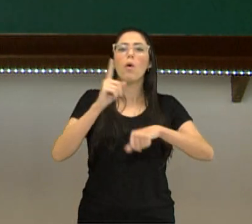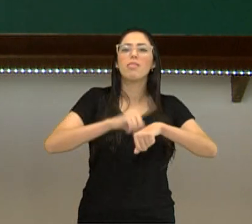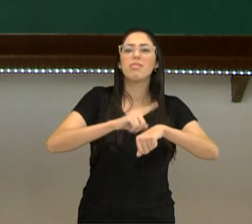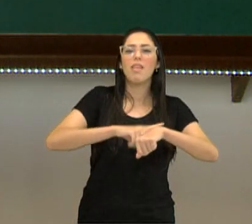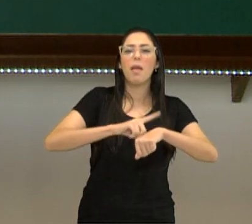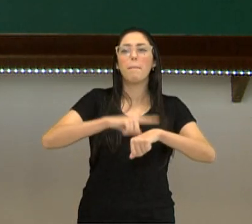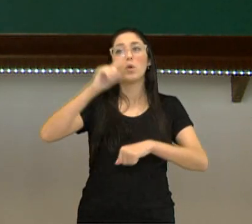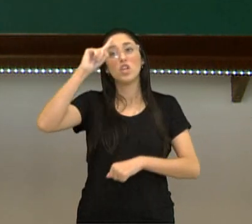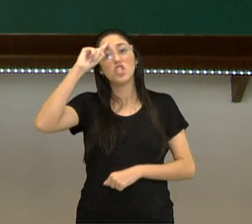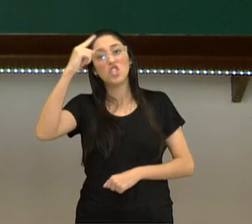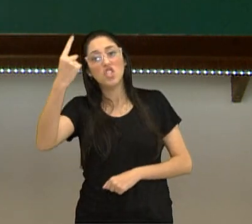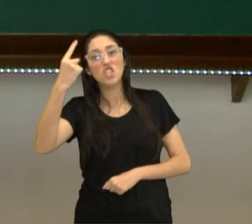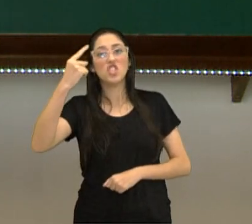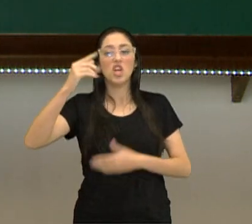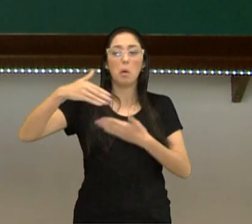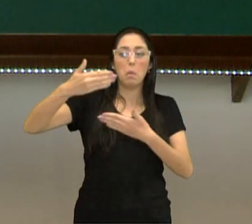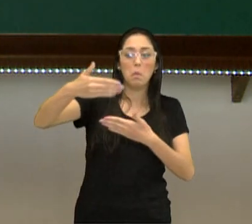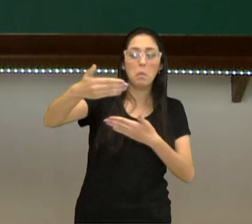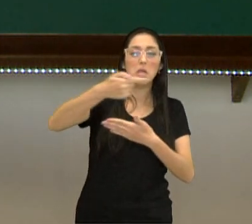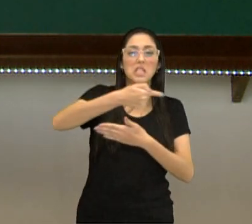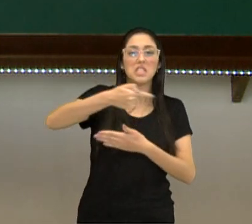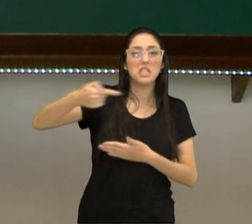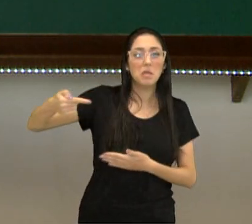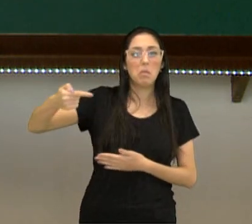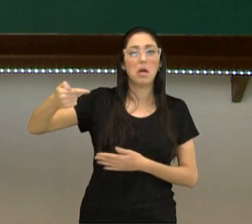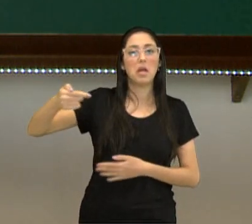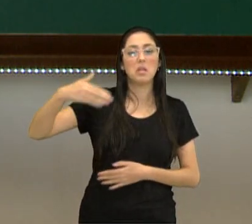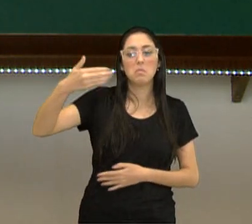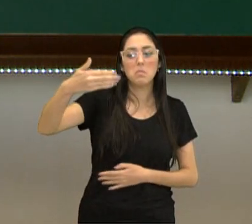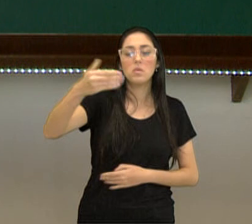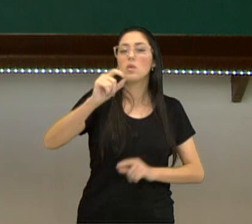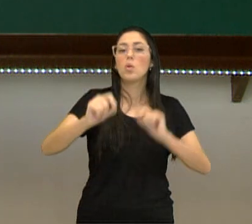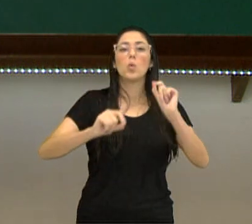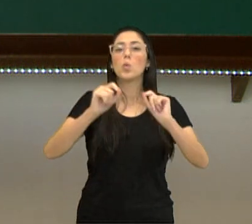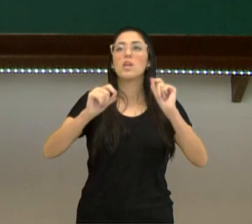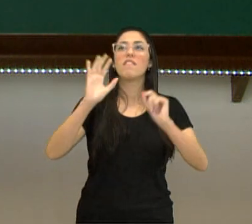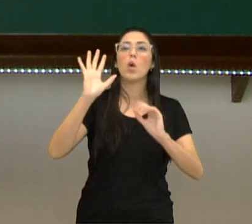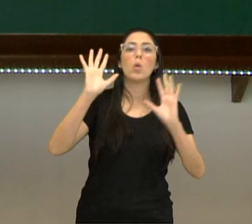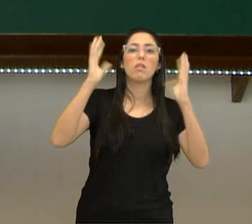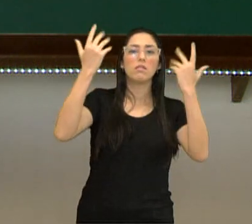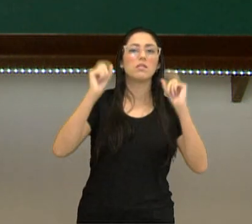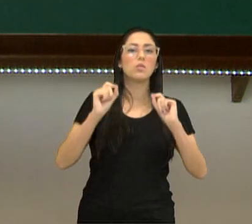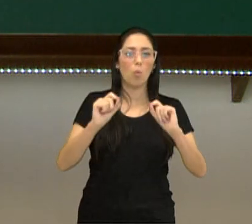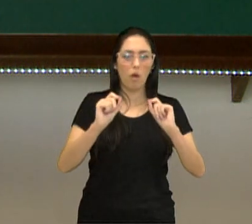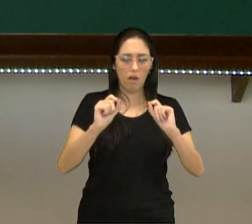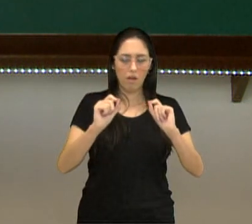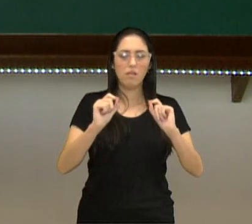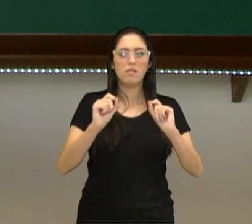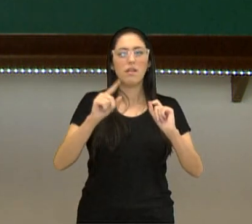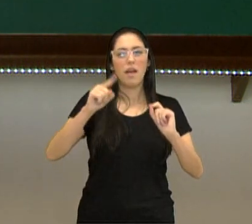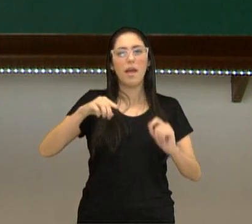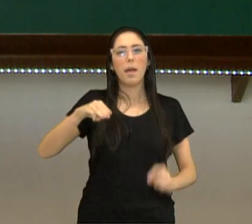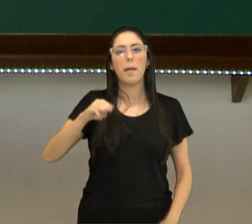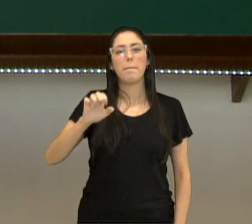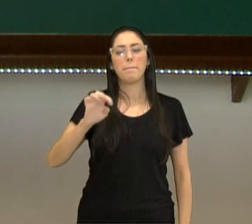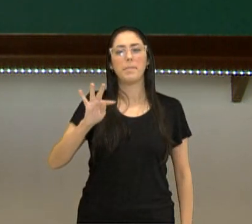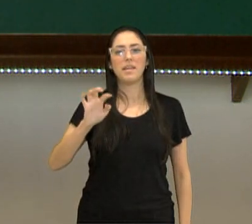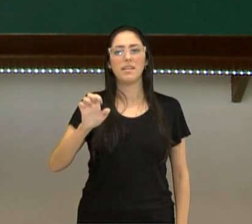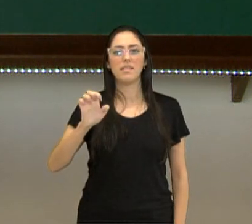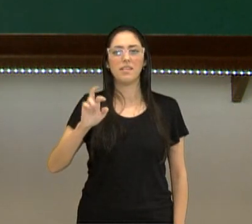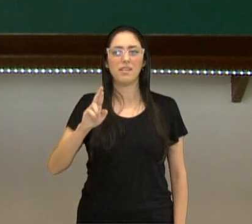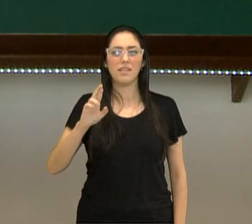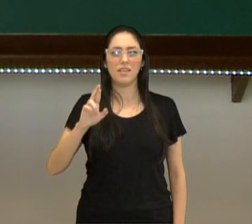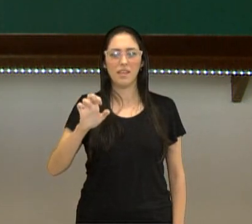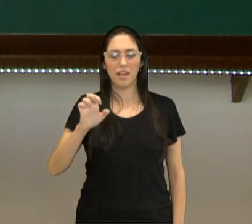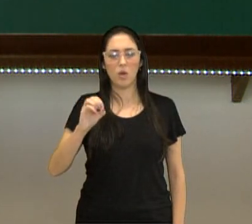dia ou nos próximos dias. Então, a meteorologia, que é a ciência responsável por fazer esses